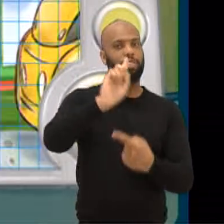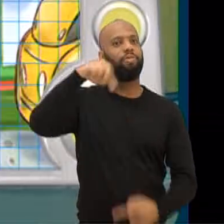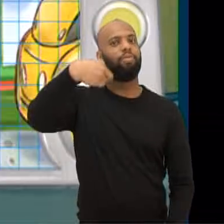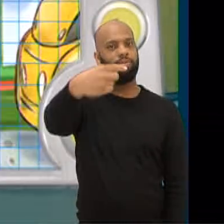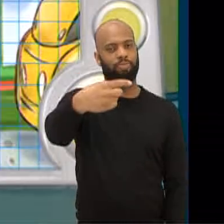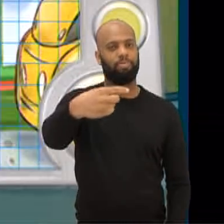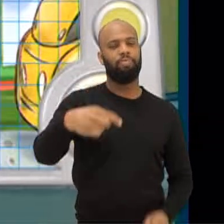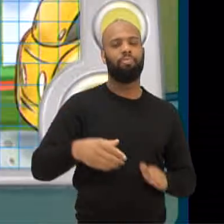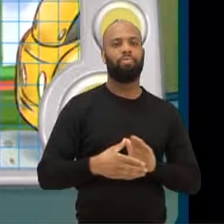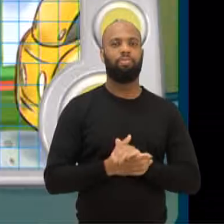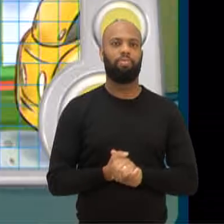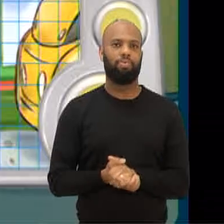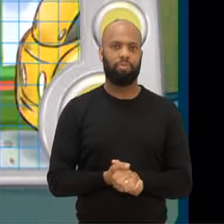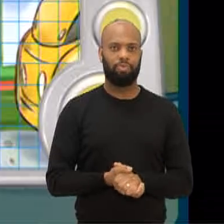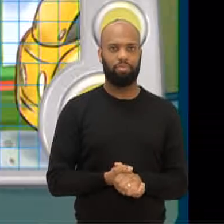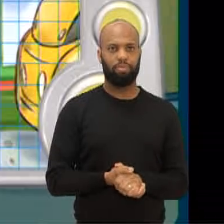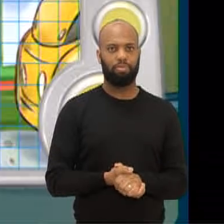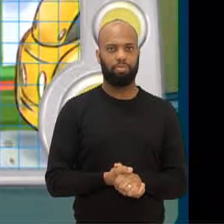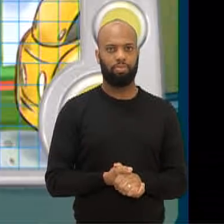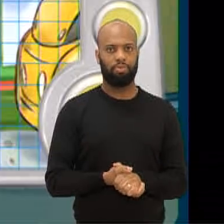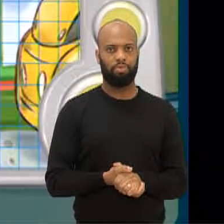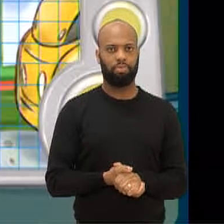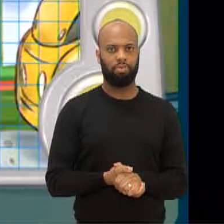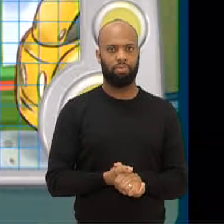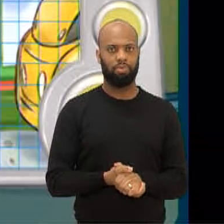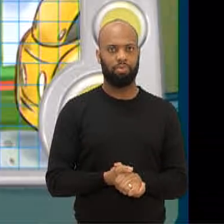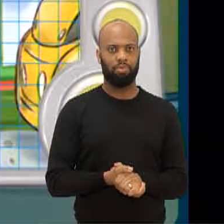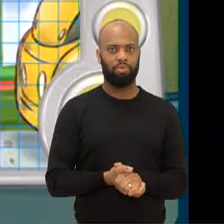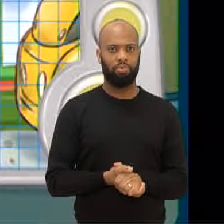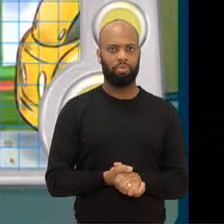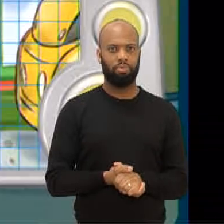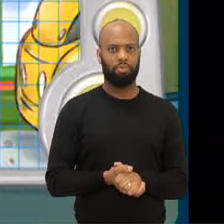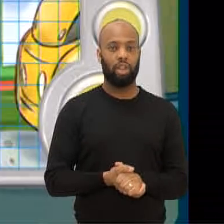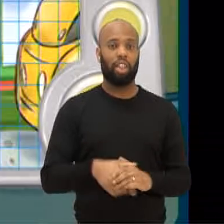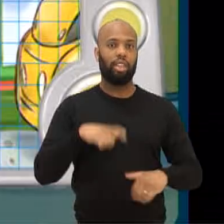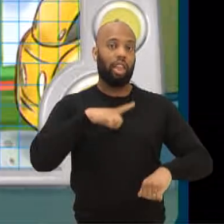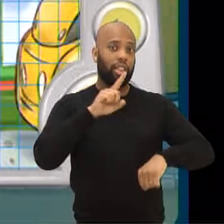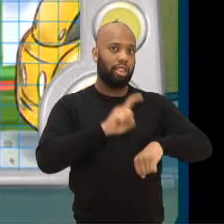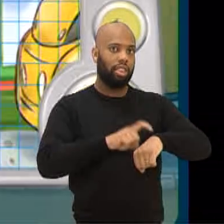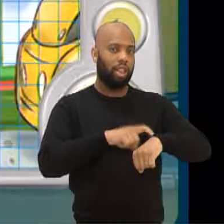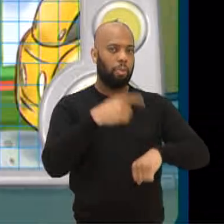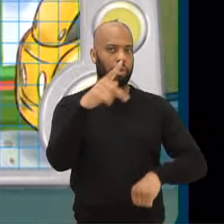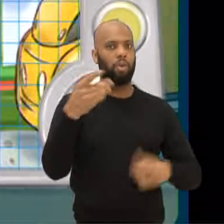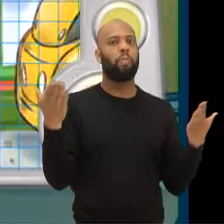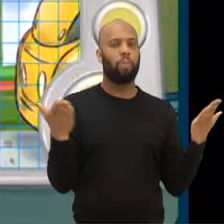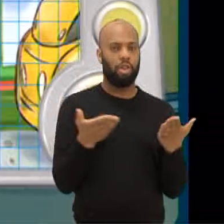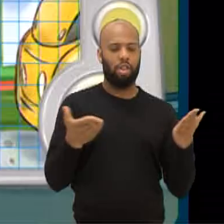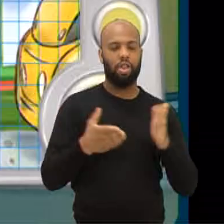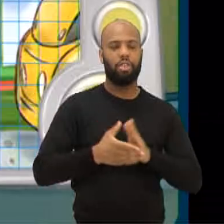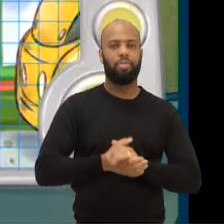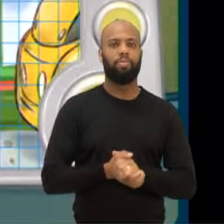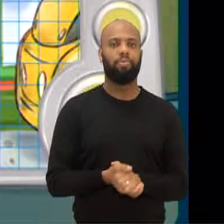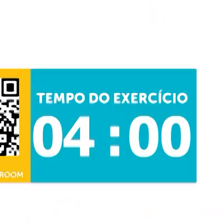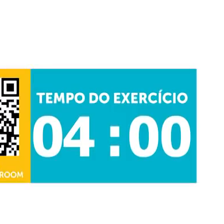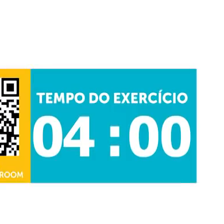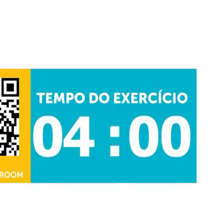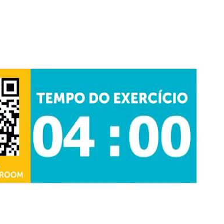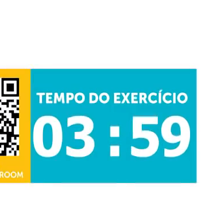a programação que a gente vai passar para o deslocamento da peça. Um tempo para vocês tentarem identificar aí.